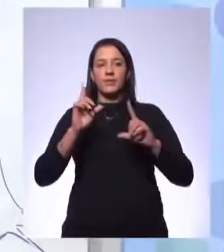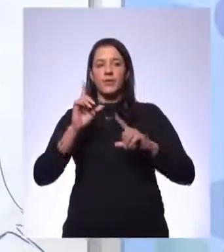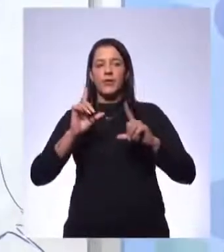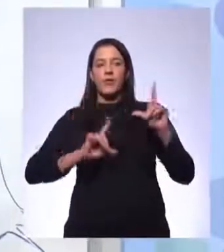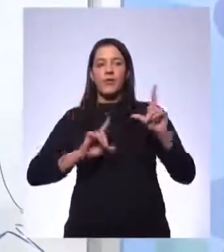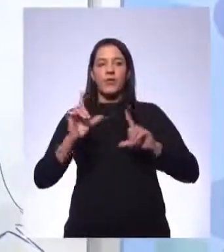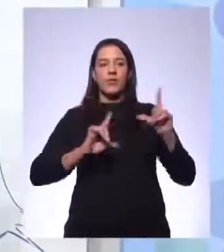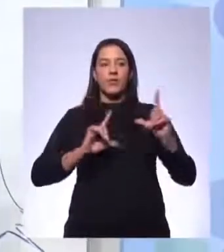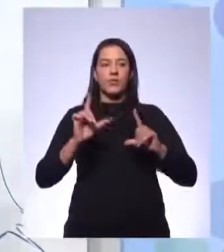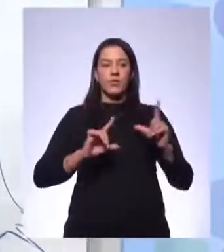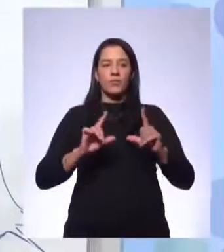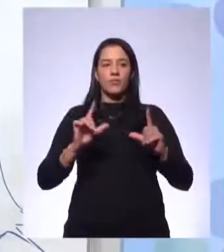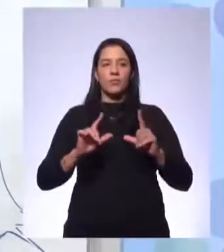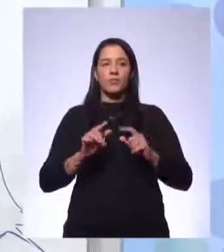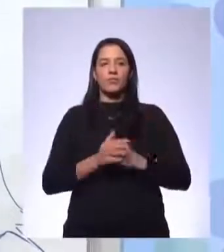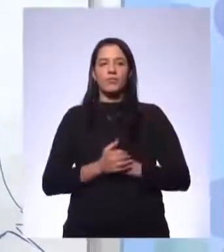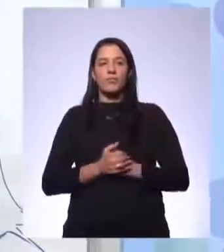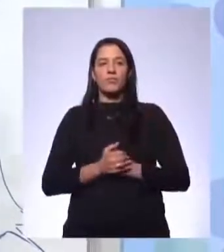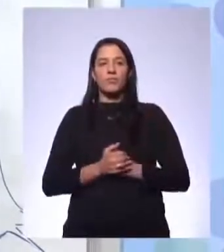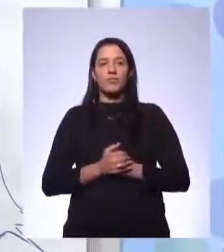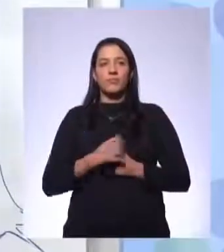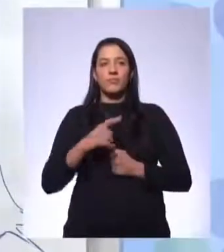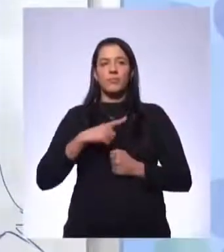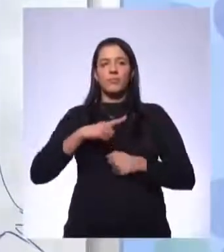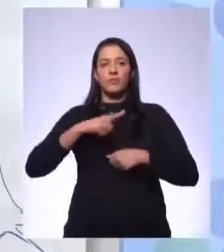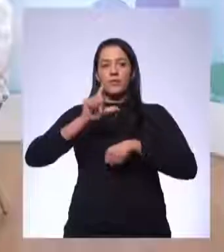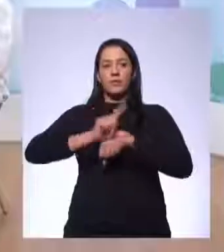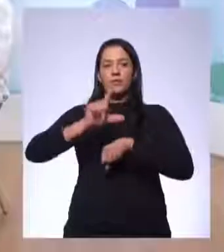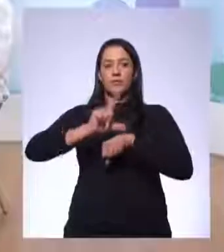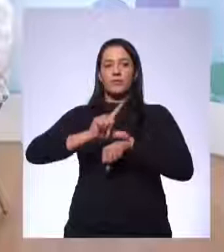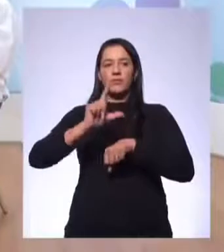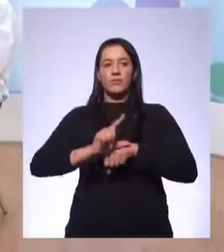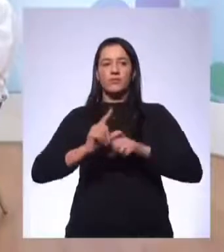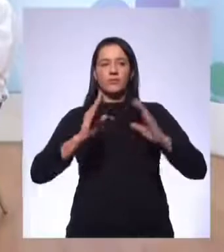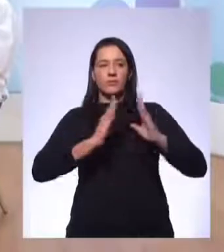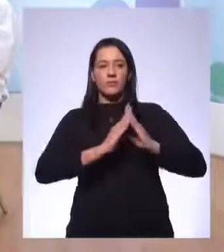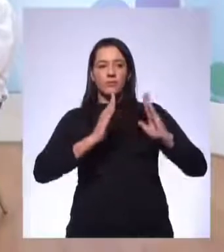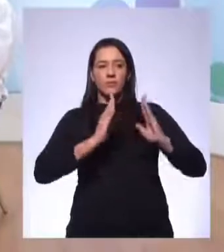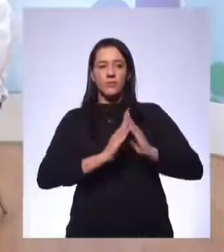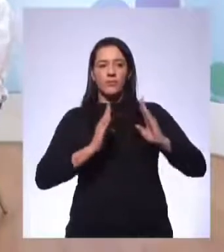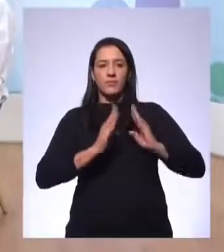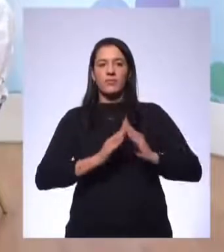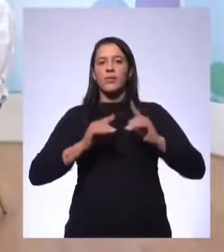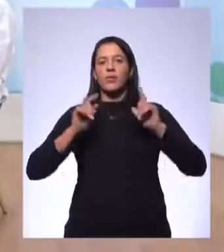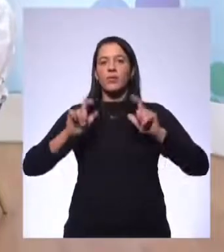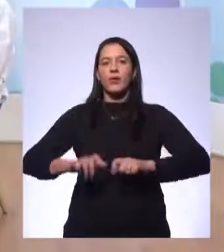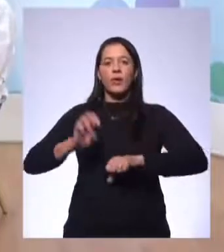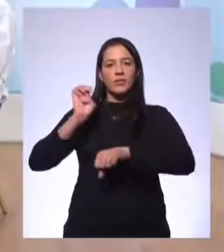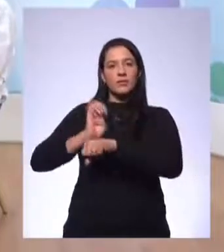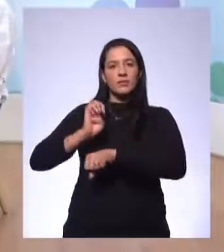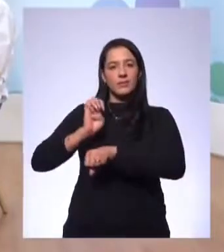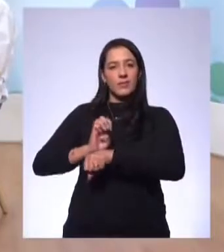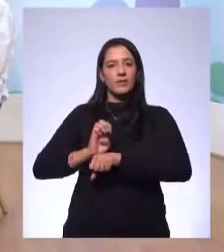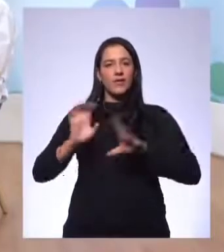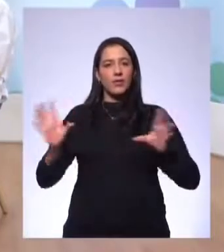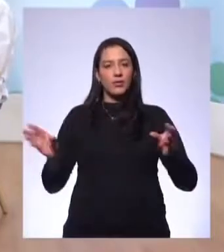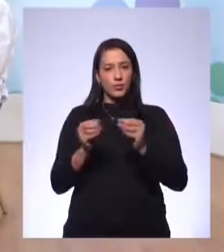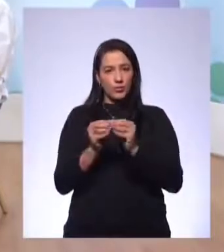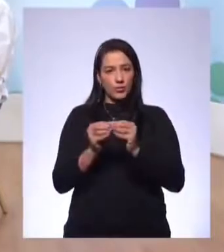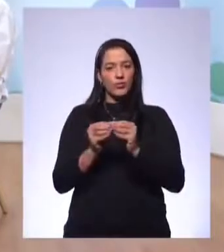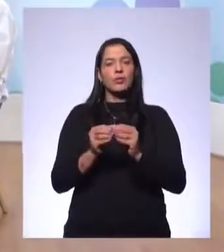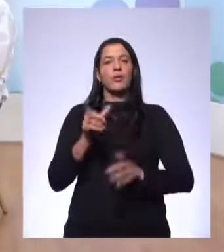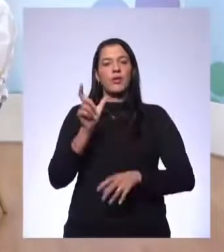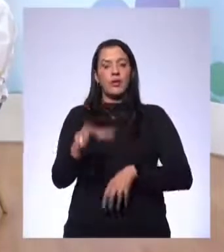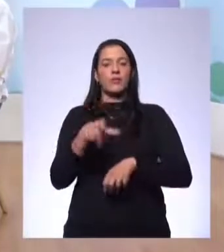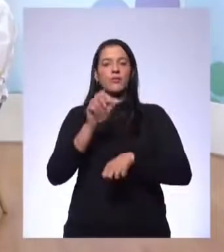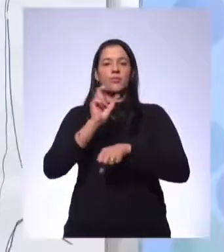casa que é o nome de um estado, né? Entendeu? Isso aí. Joel entendeu.